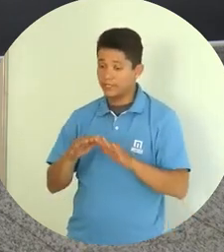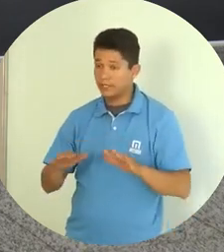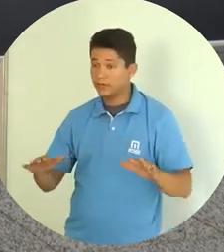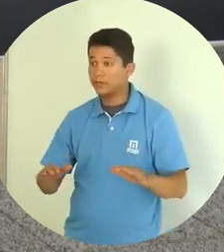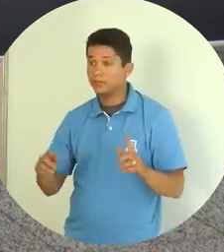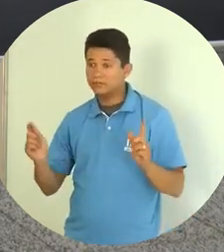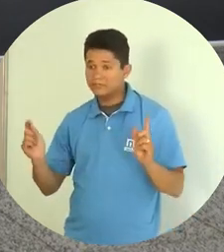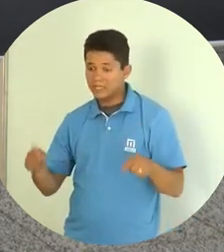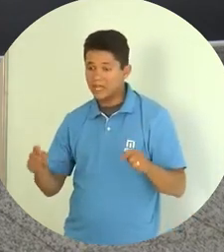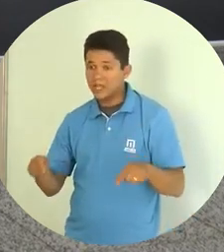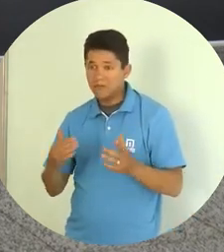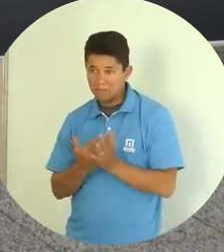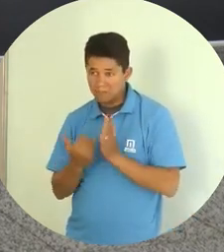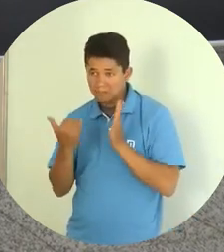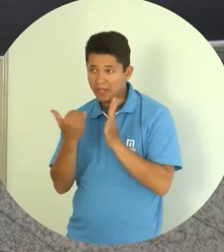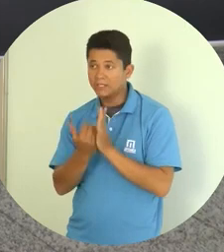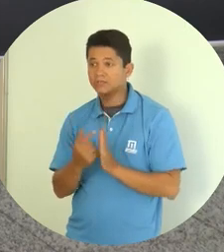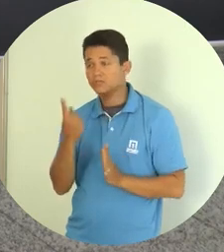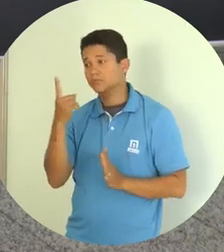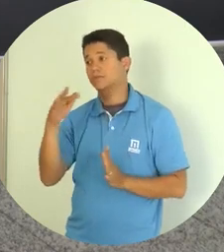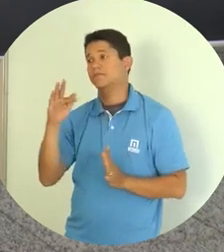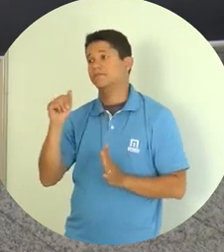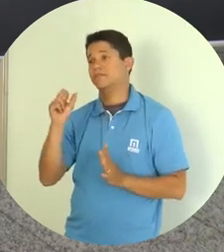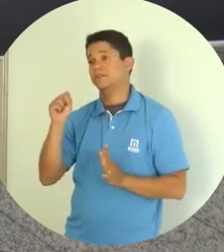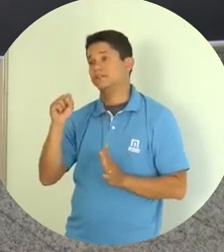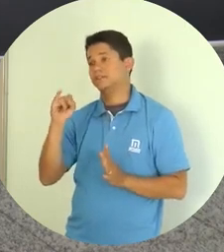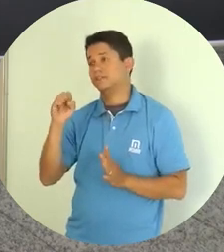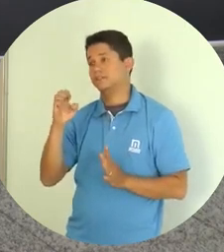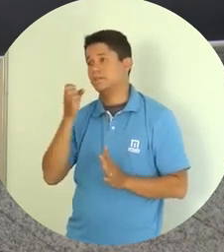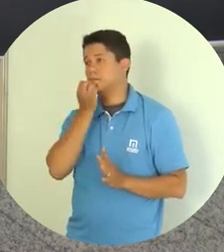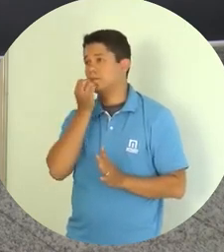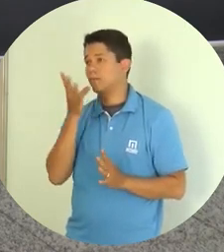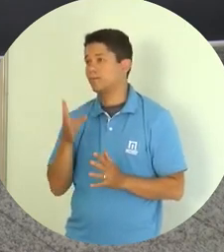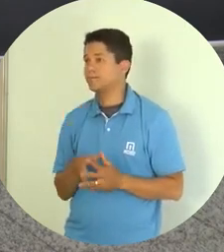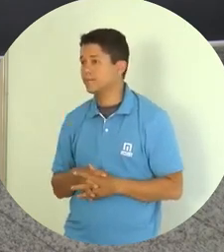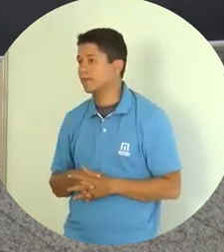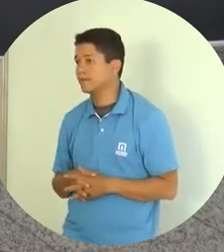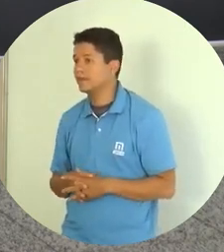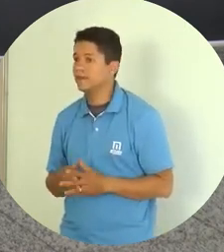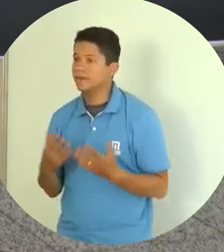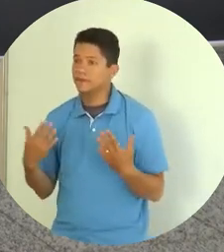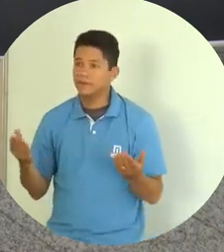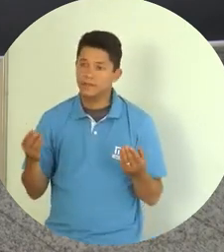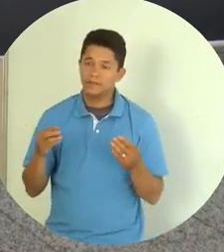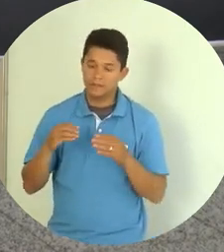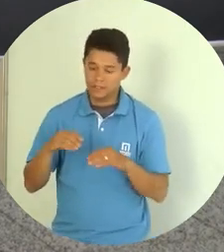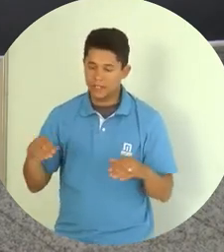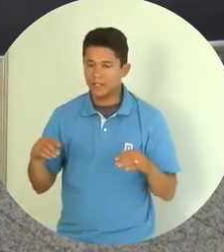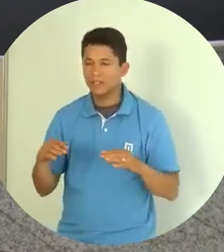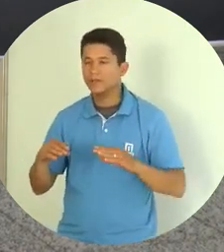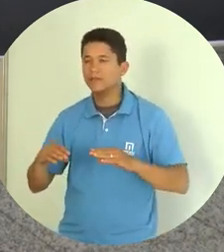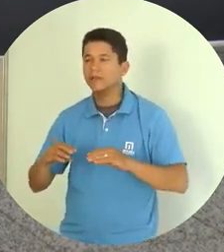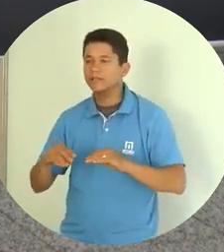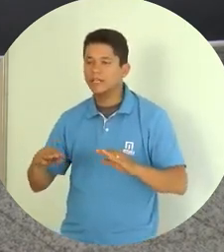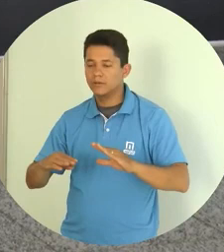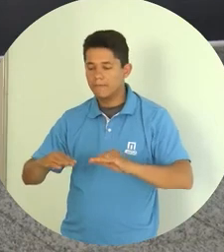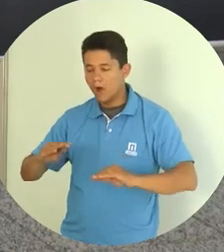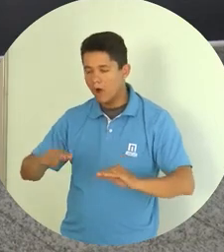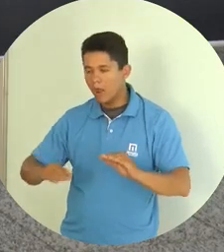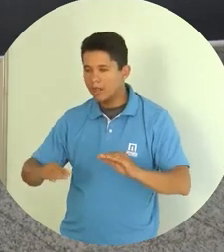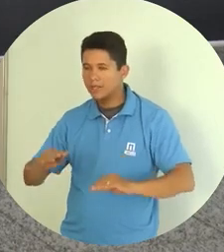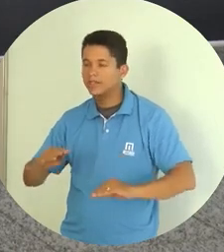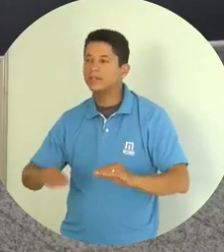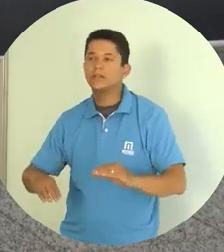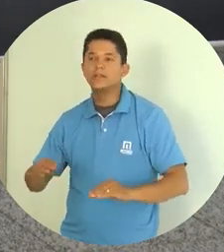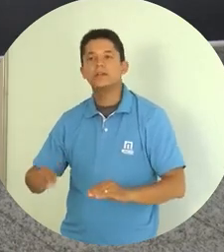é suficiente para fazer a estaca. E em terrenos mais moles ou de menor competência, geralmente tem uma